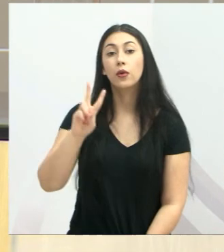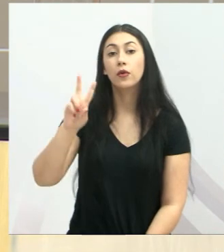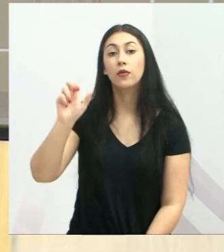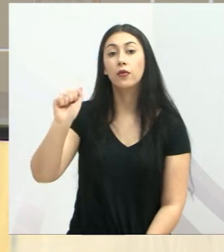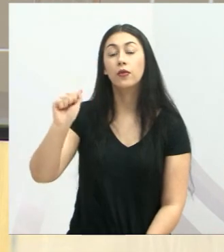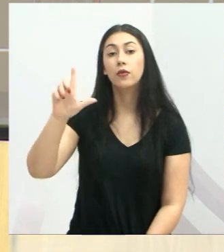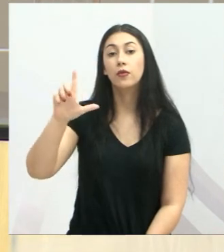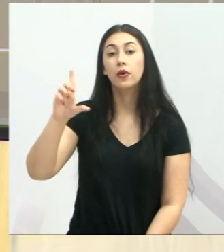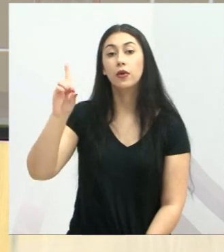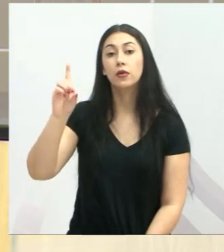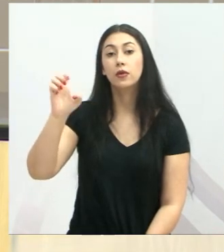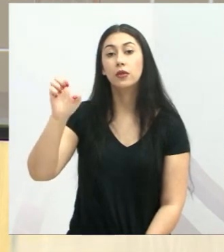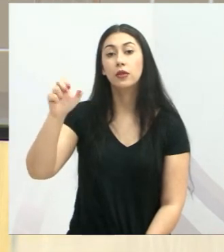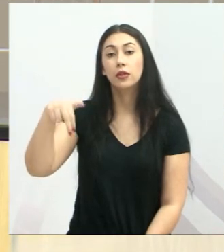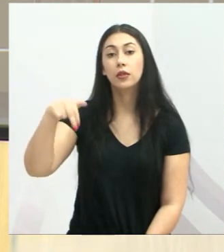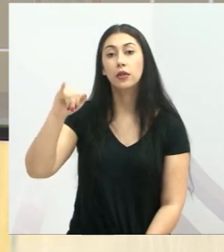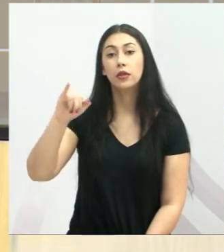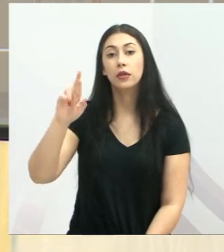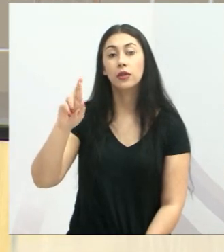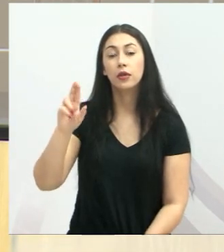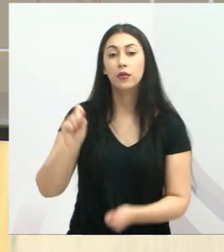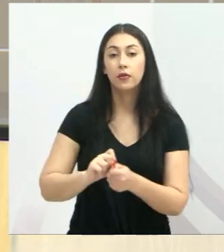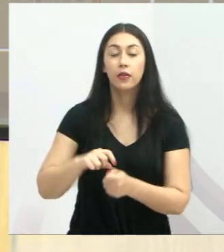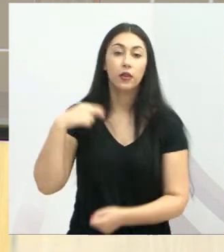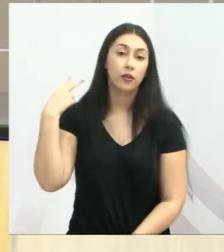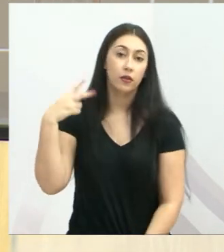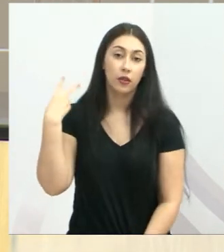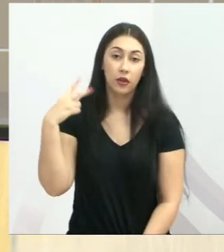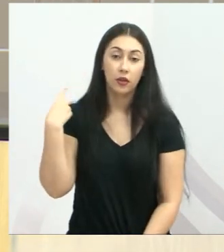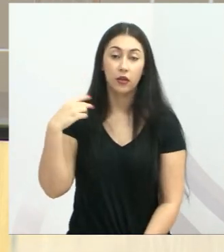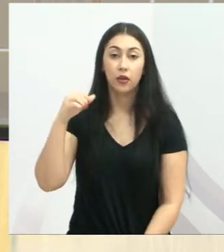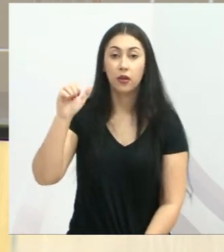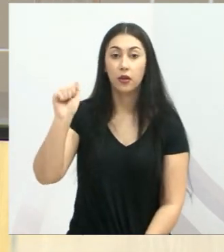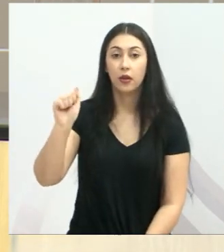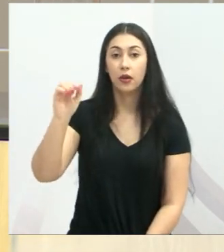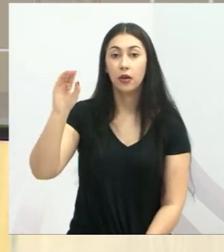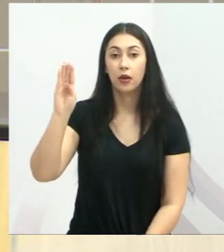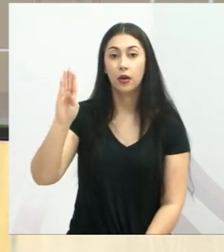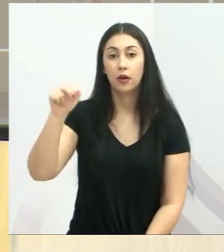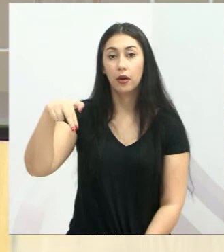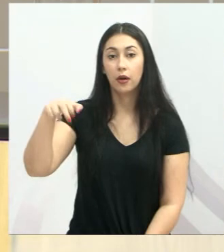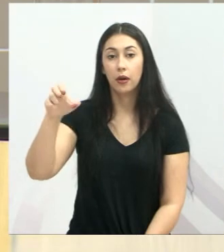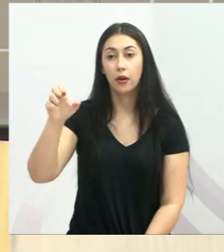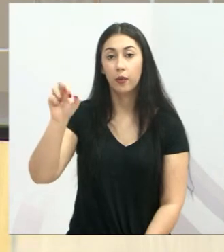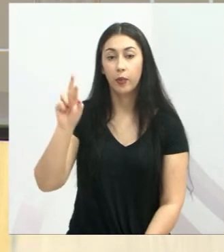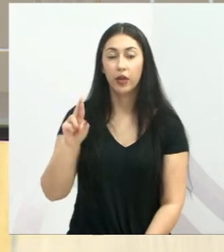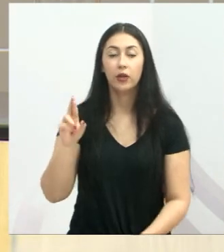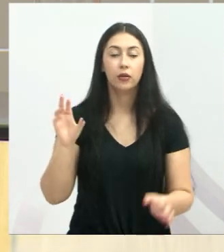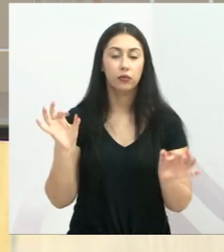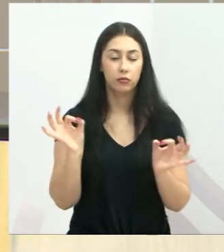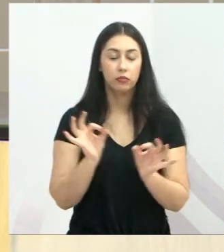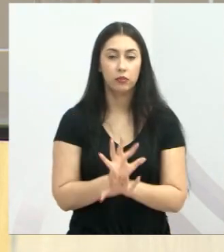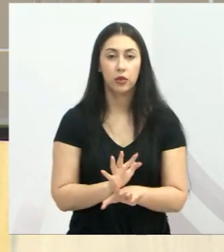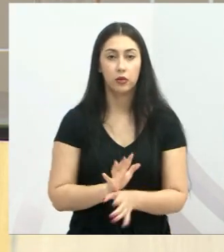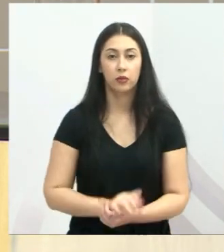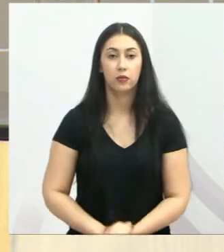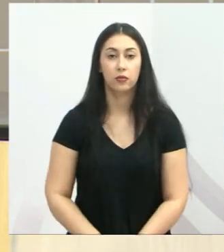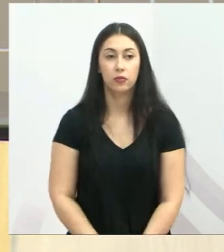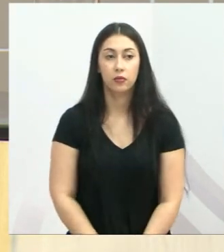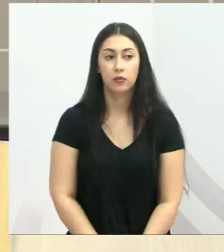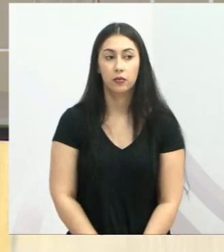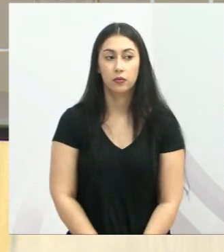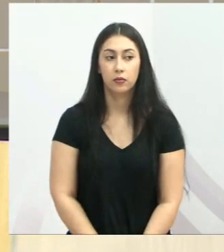Valdemir Soares, formulado pelo vereador Abner de Madureira. Não temos mais voto de pesar.